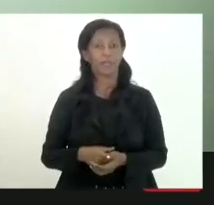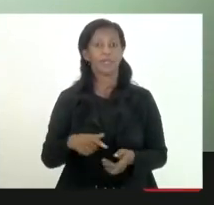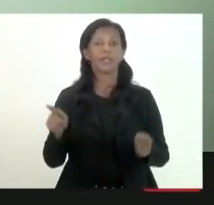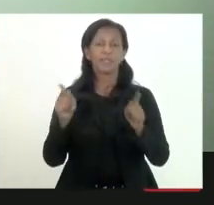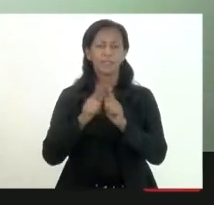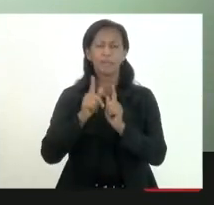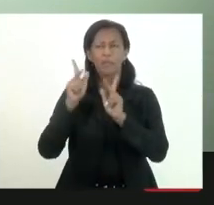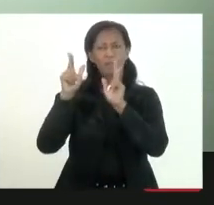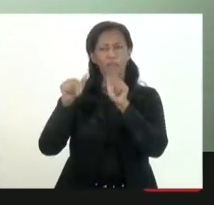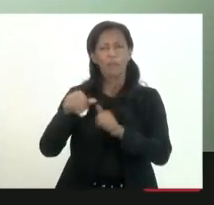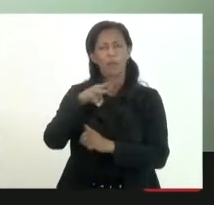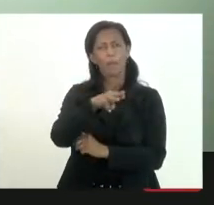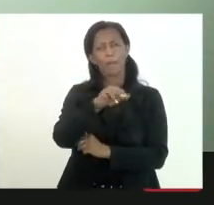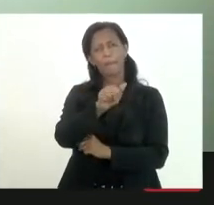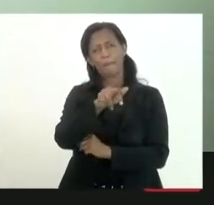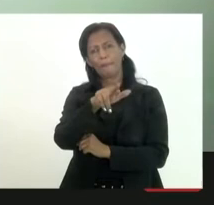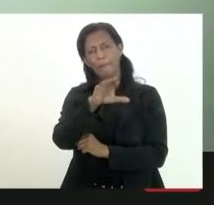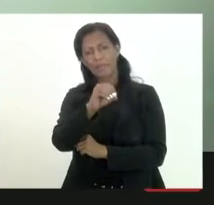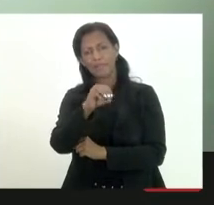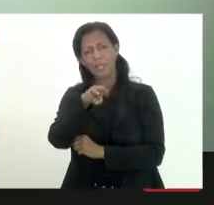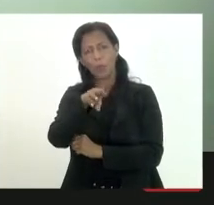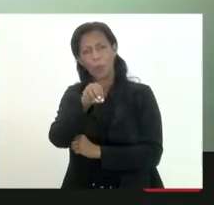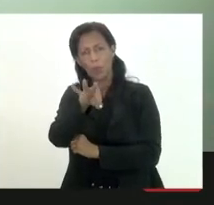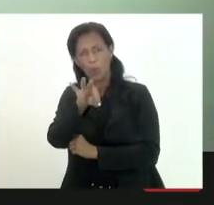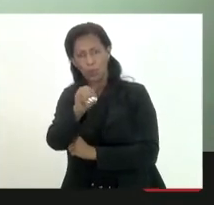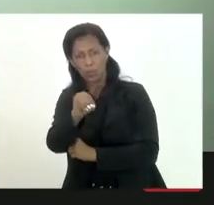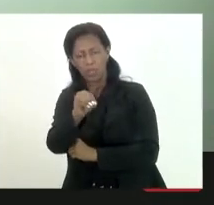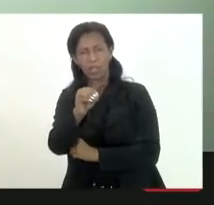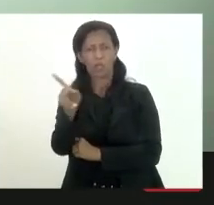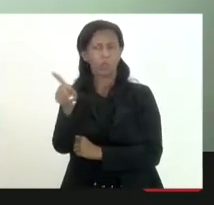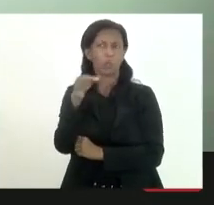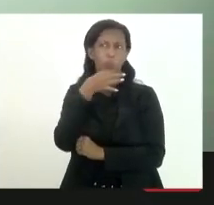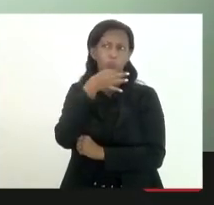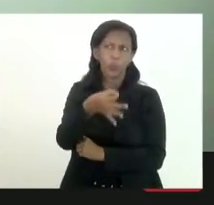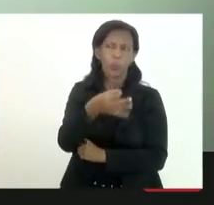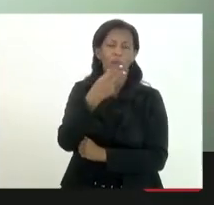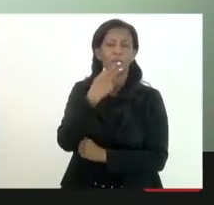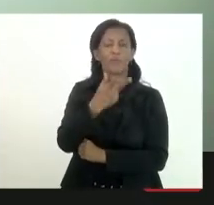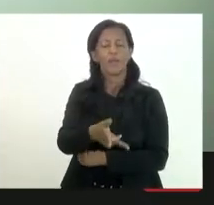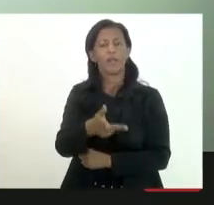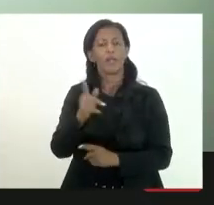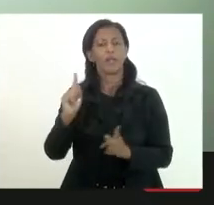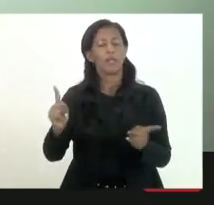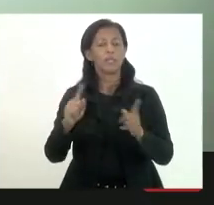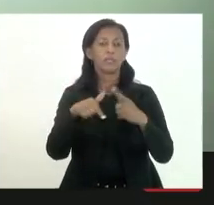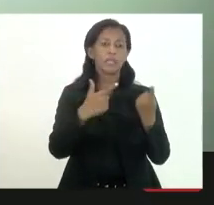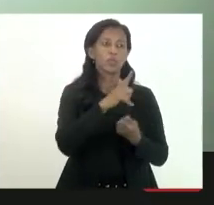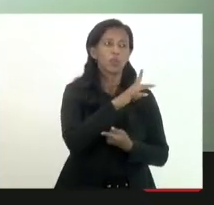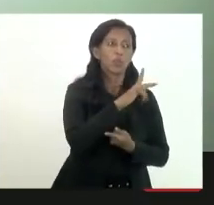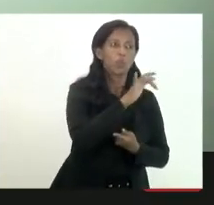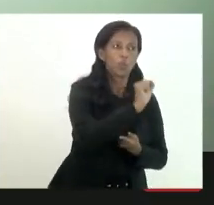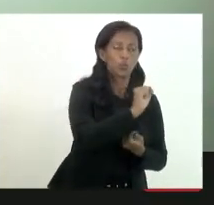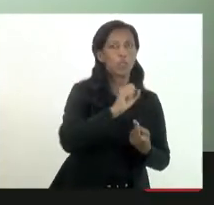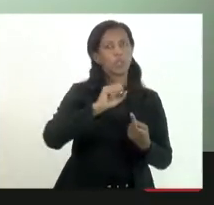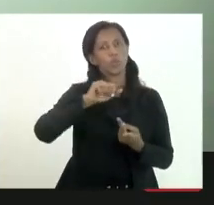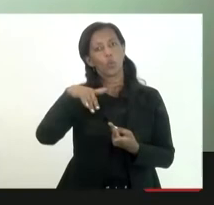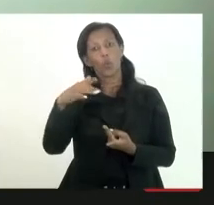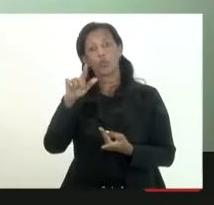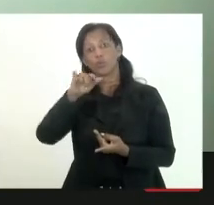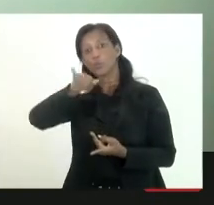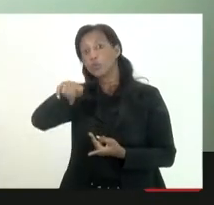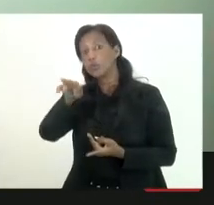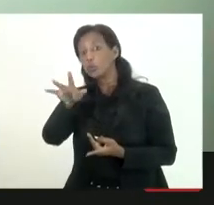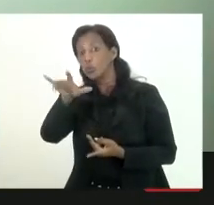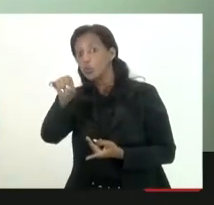Marcelo Monteiro, eu queria indagar se, né, tanto ao Luiz Eduardo quanto ao doutor Júlio, se